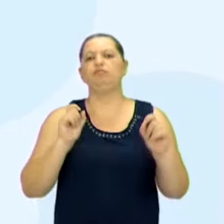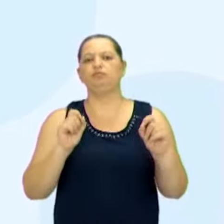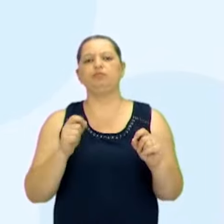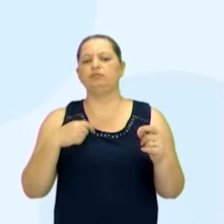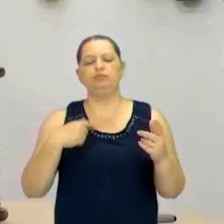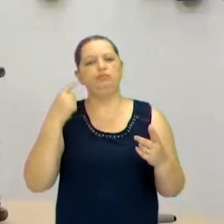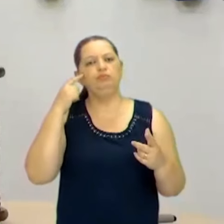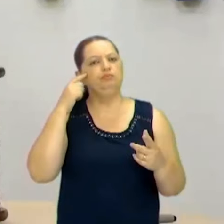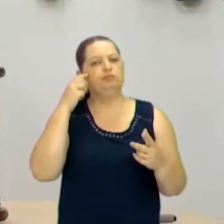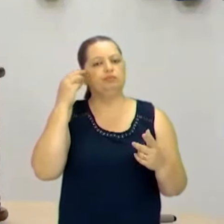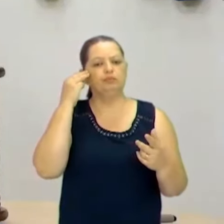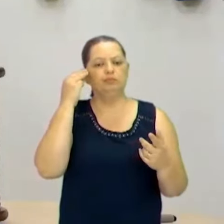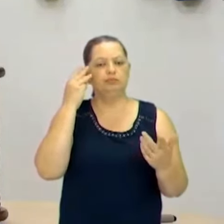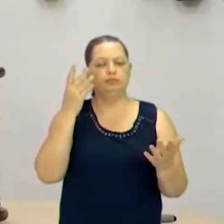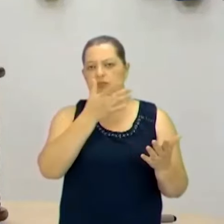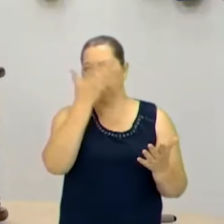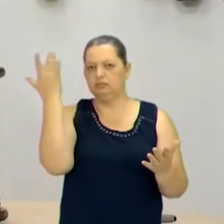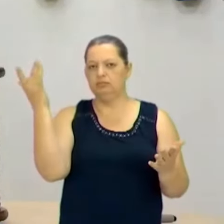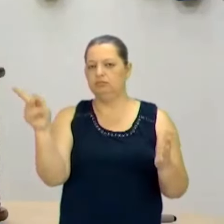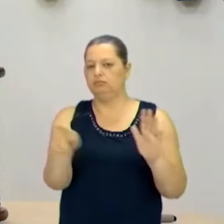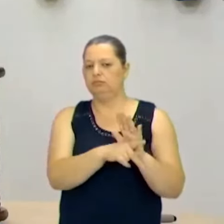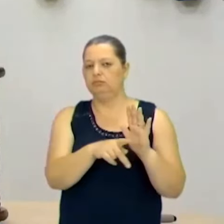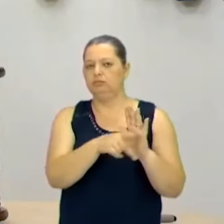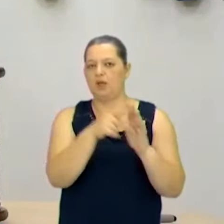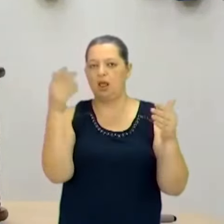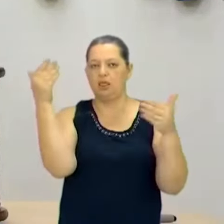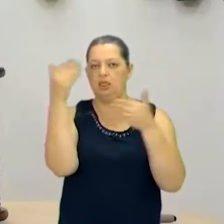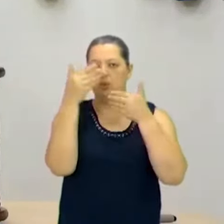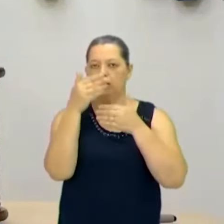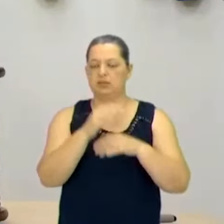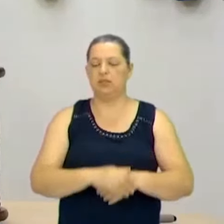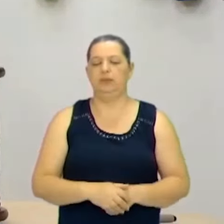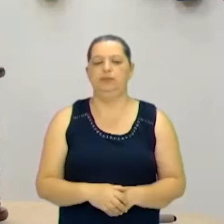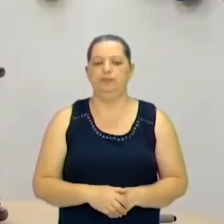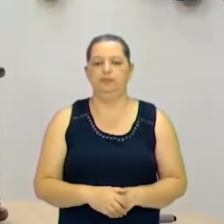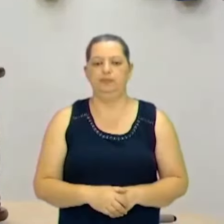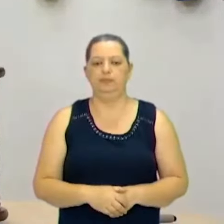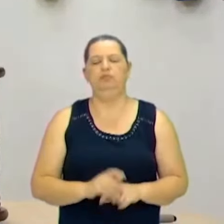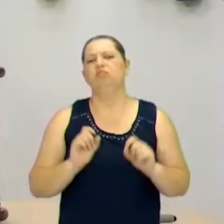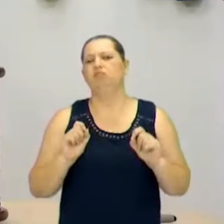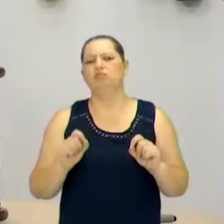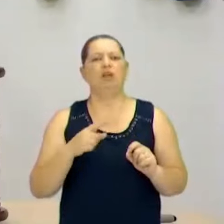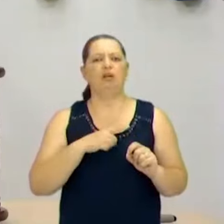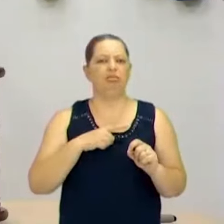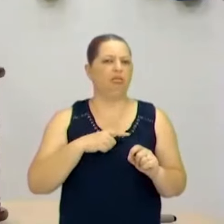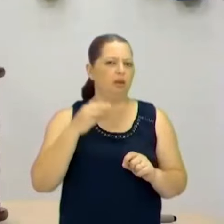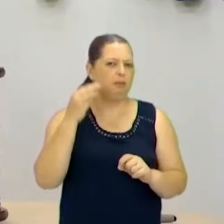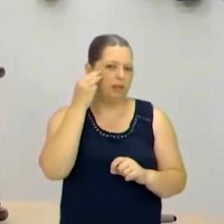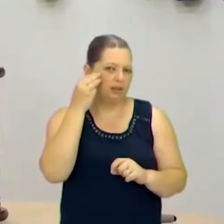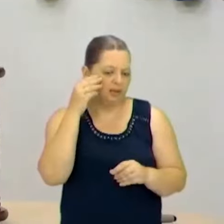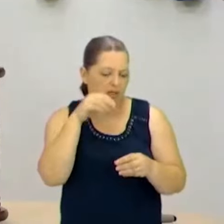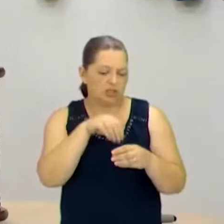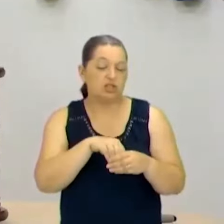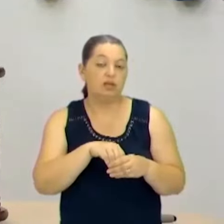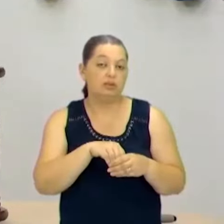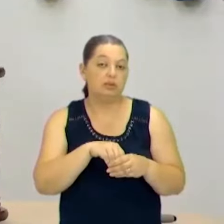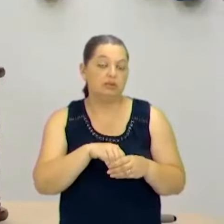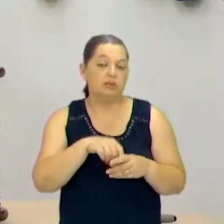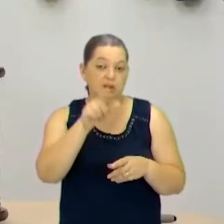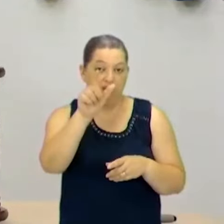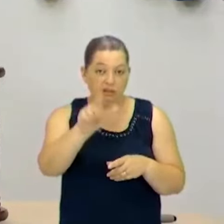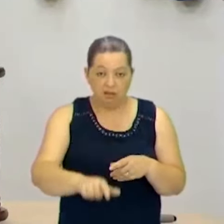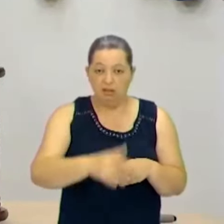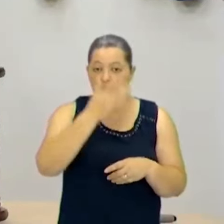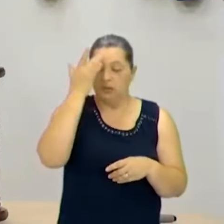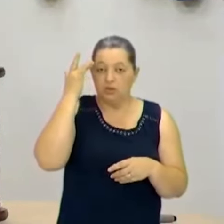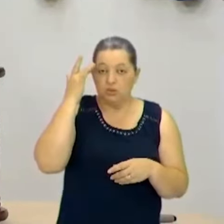sustenta a mentalidade de um terrorista, né? O que tem na mentalidade de um terrorista? Ele é uma